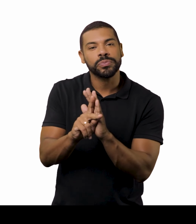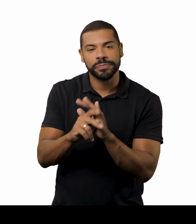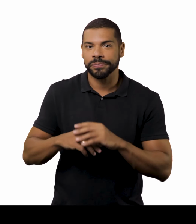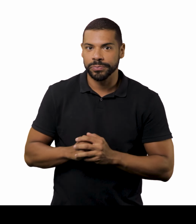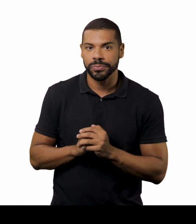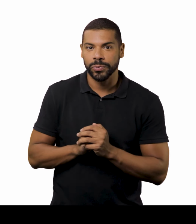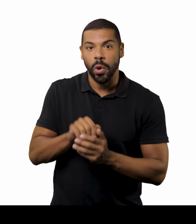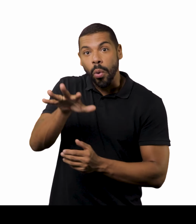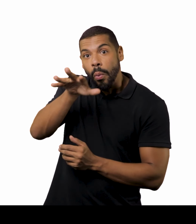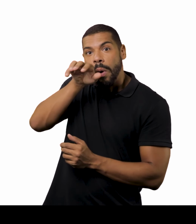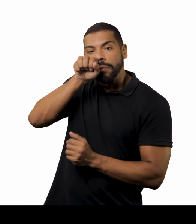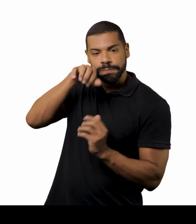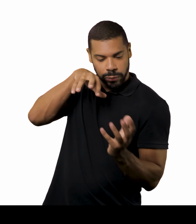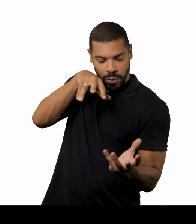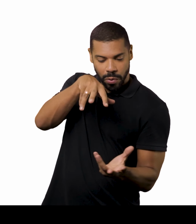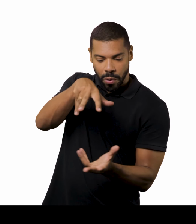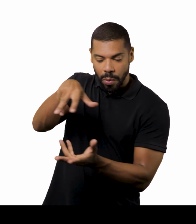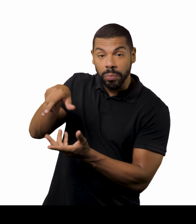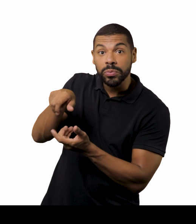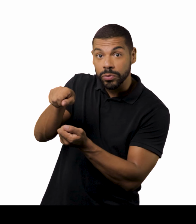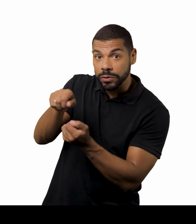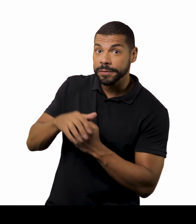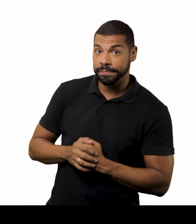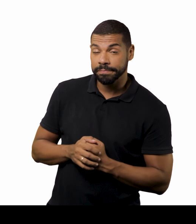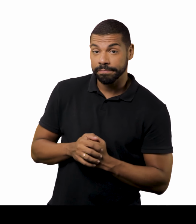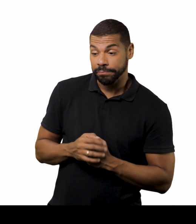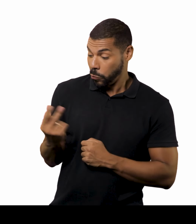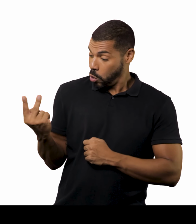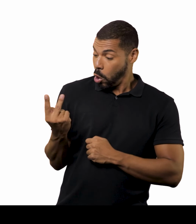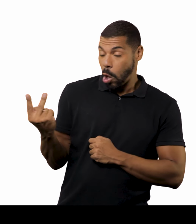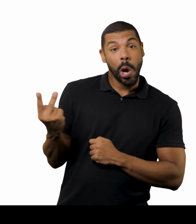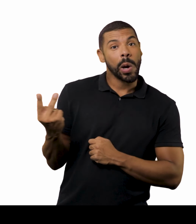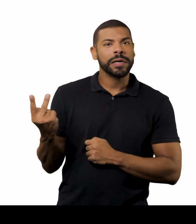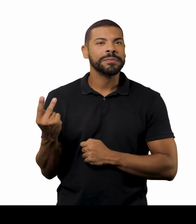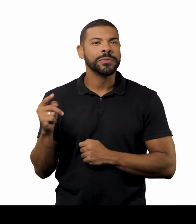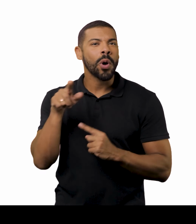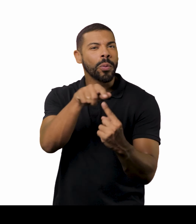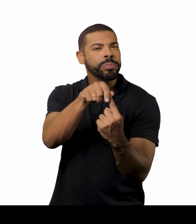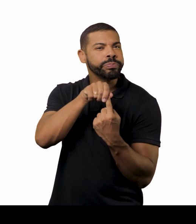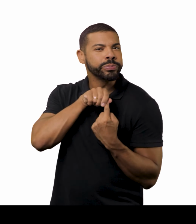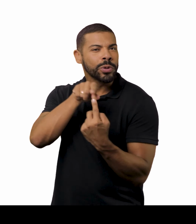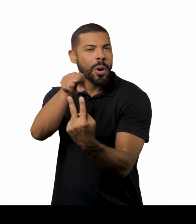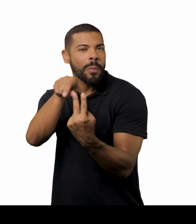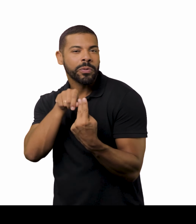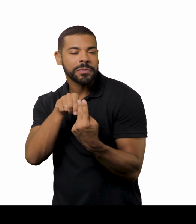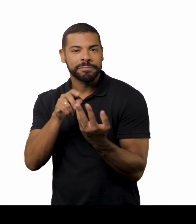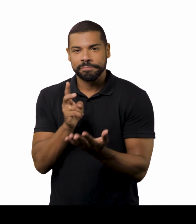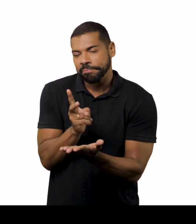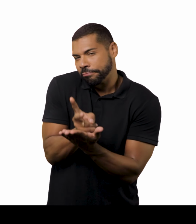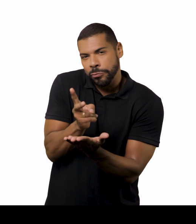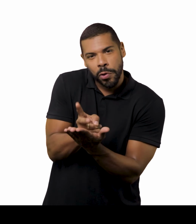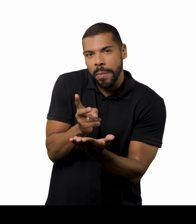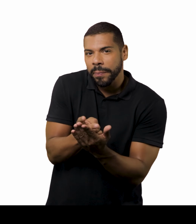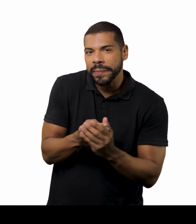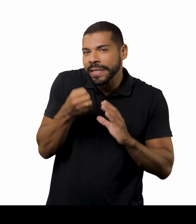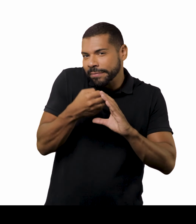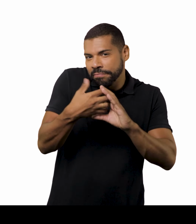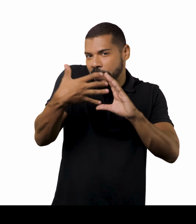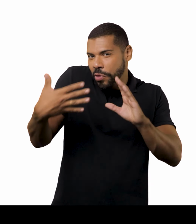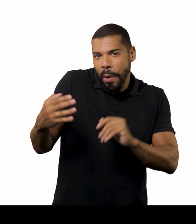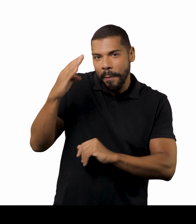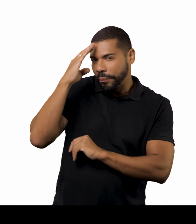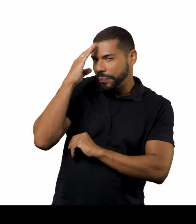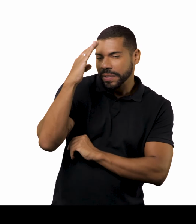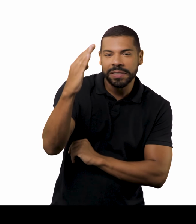com Gaia, com o mundo, com a Terra, né? O que é que nós fizemos? Quais foram as nossas escolhas? Né? Quais foram? Eu acho que uma